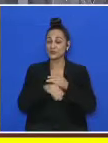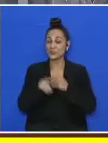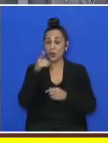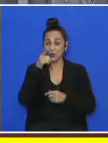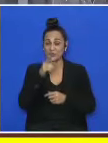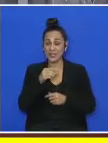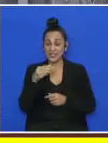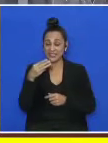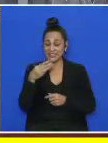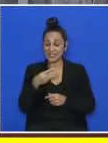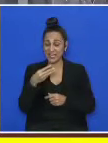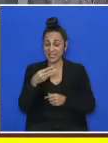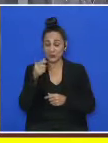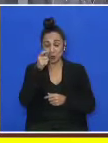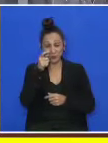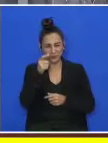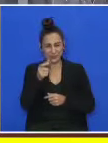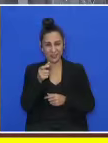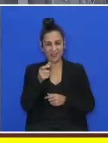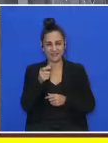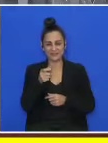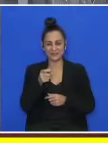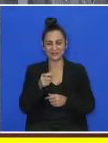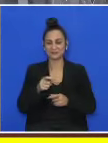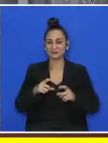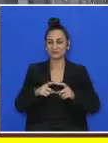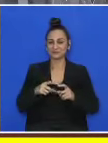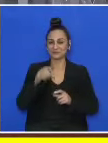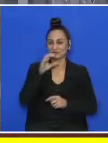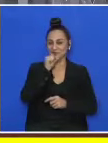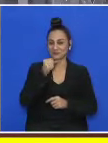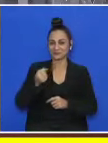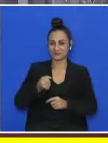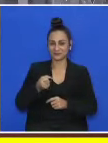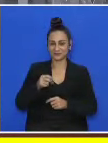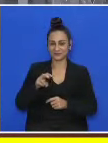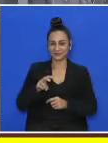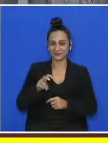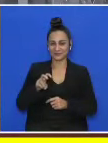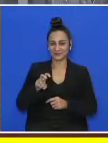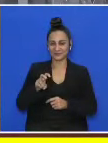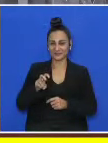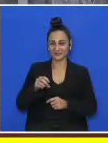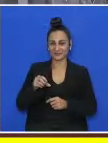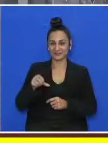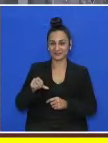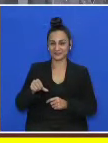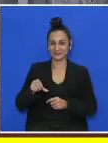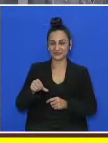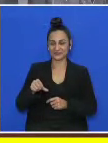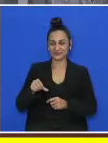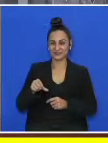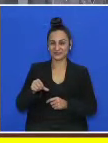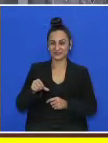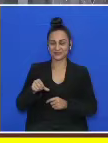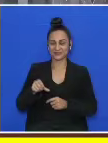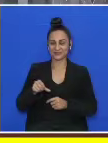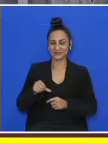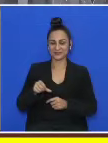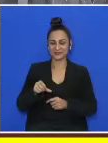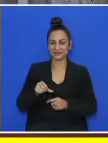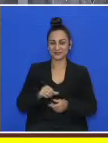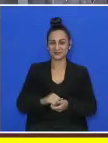a partir de 3 acertos. Fique de olho. Bola laranja, número 59. Laranja